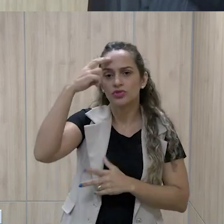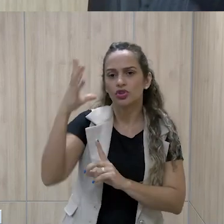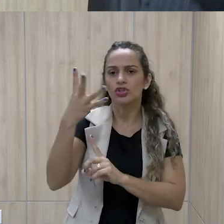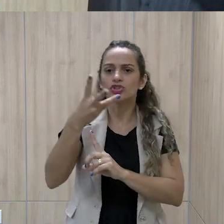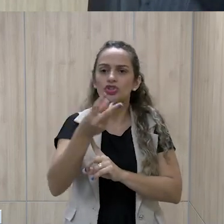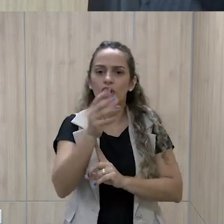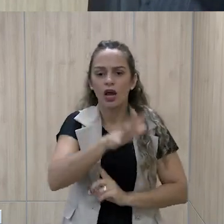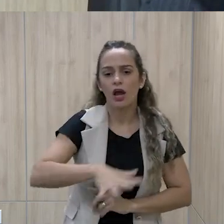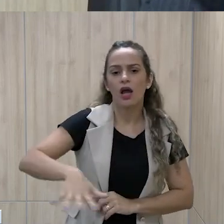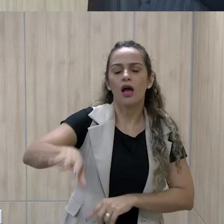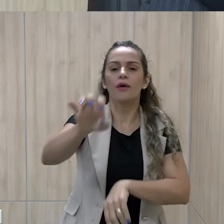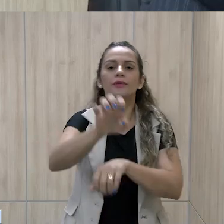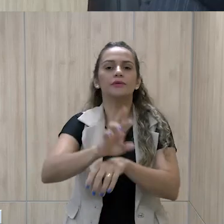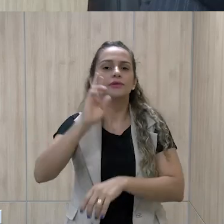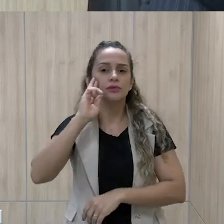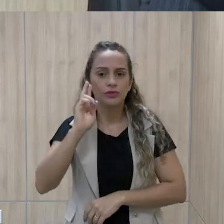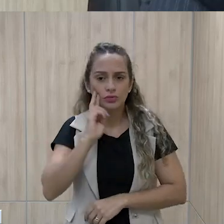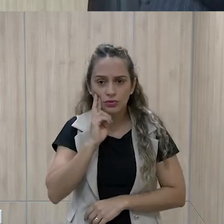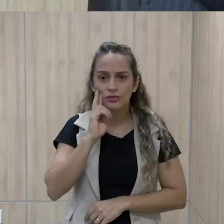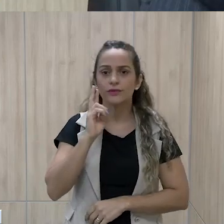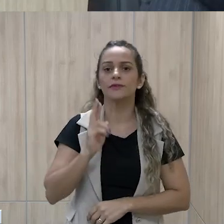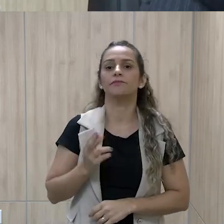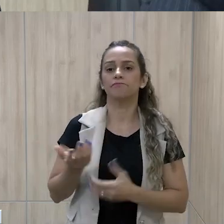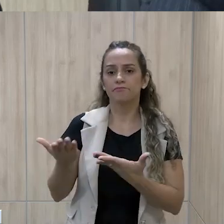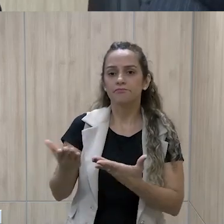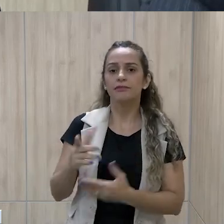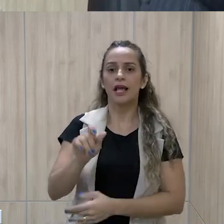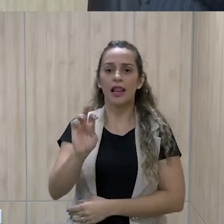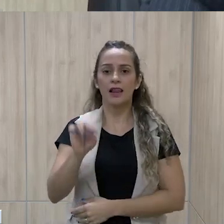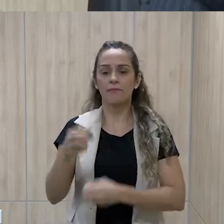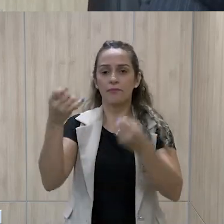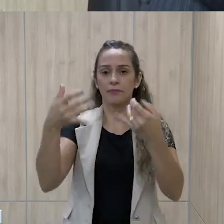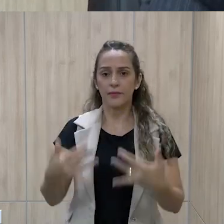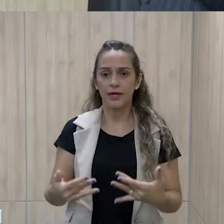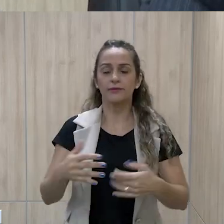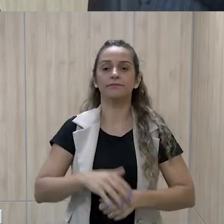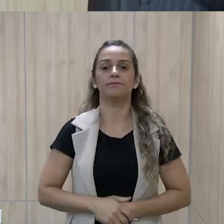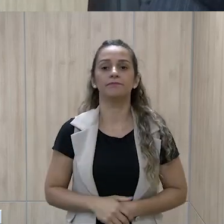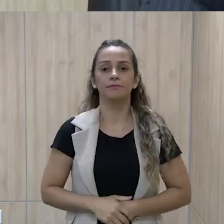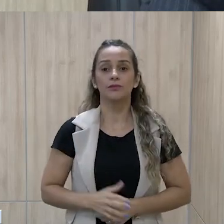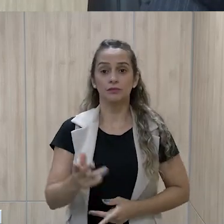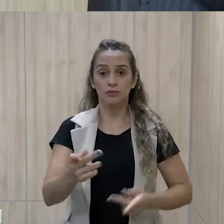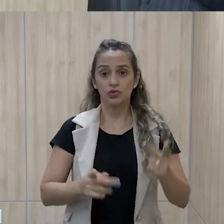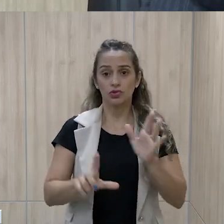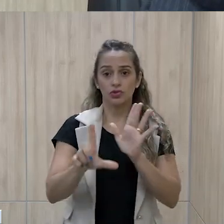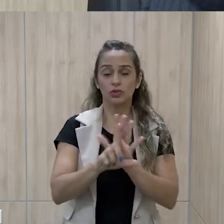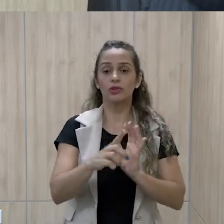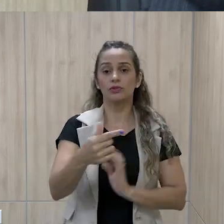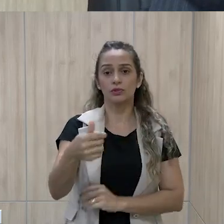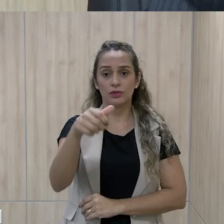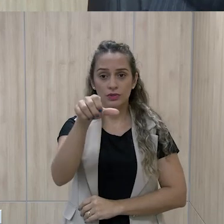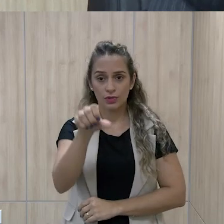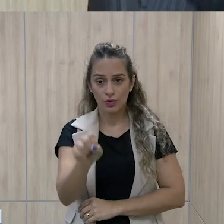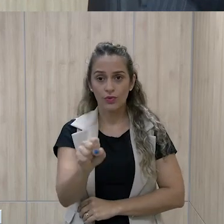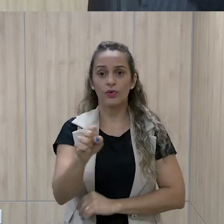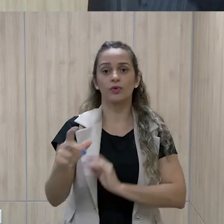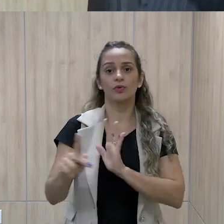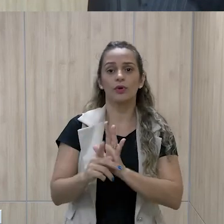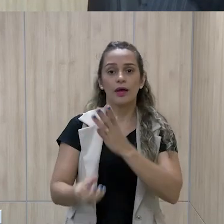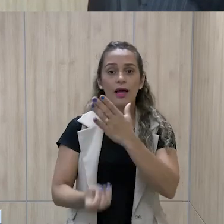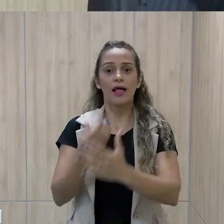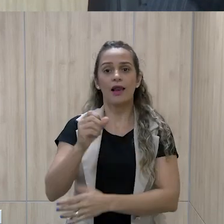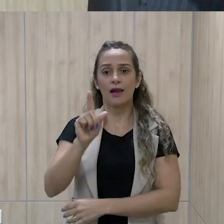no âmbito do Estado de Rondônia para relatar Deputado Alan Queiroz projeto Lei número 208 2023